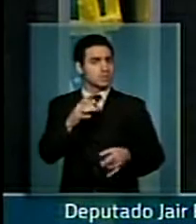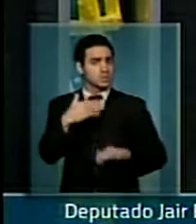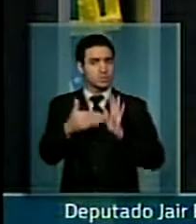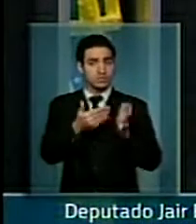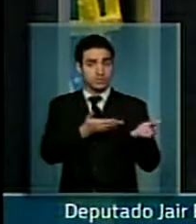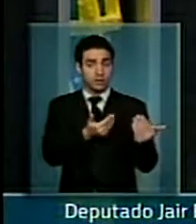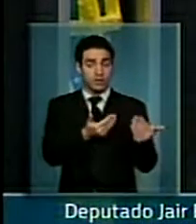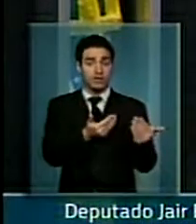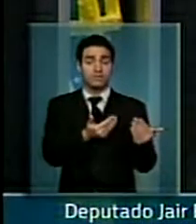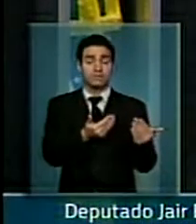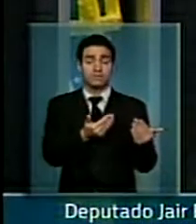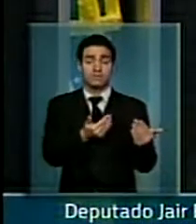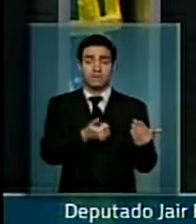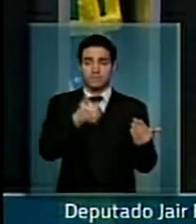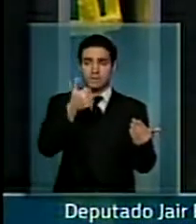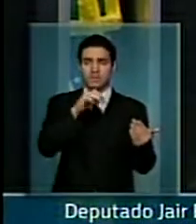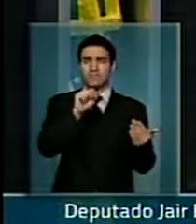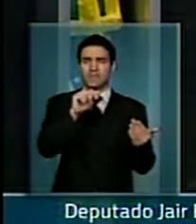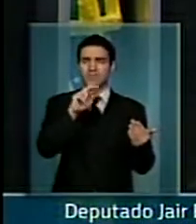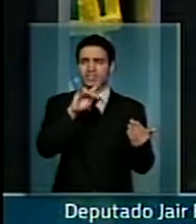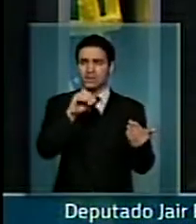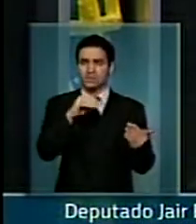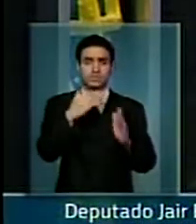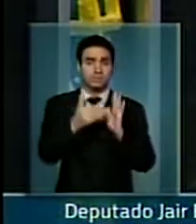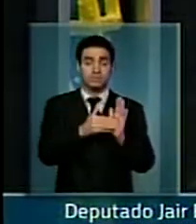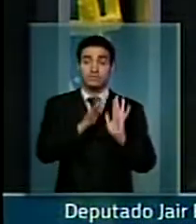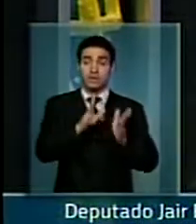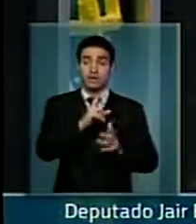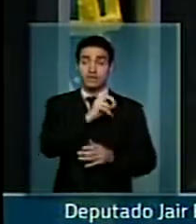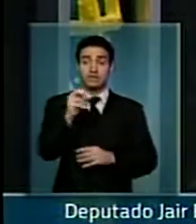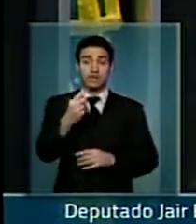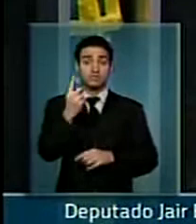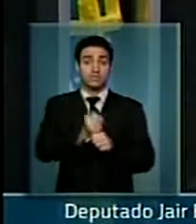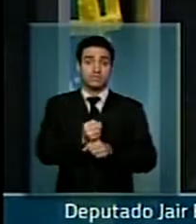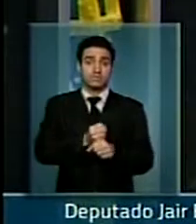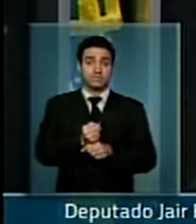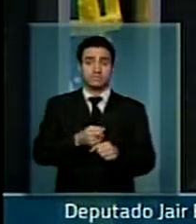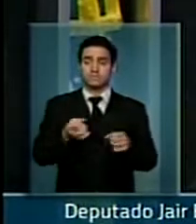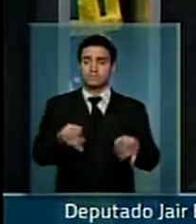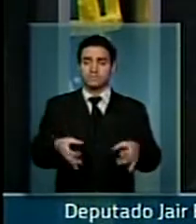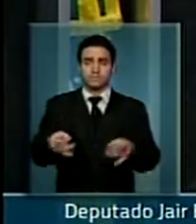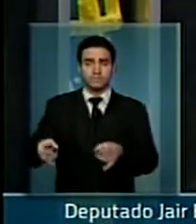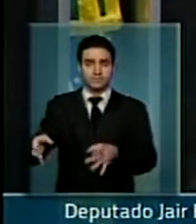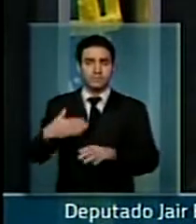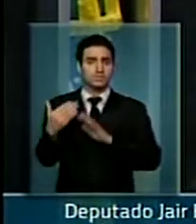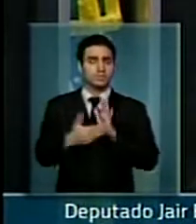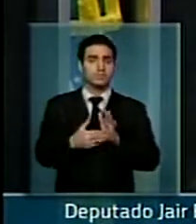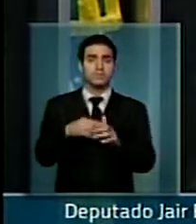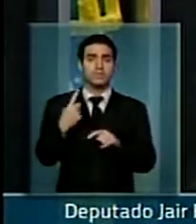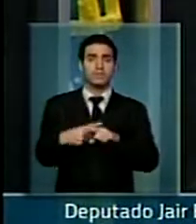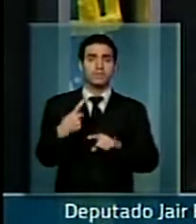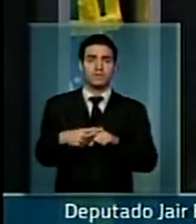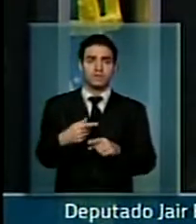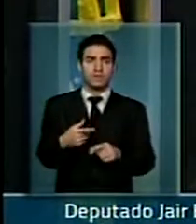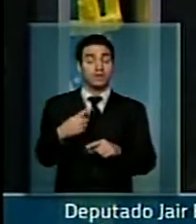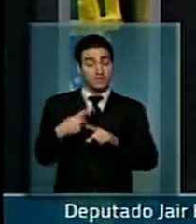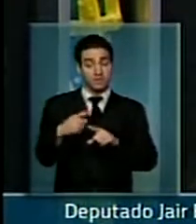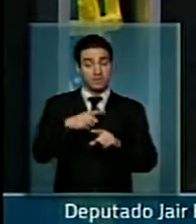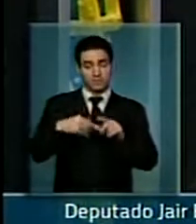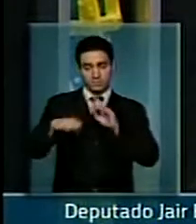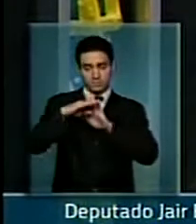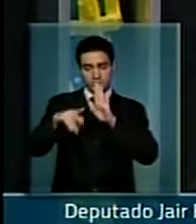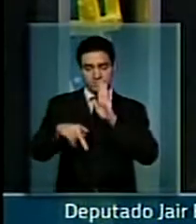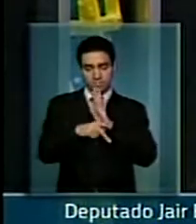segundo e terceiro sargentos, também jovens, ultrapassa 500 por ano. Por que ultrapassa 500 por ano? Porque tem uma medida provisória de